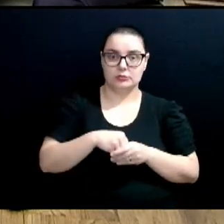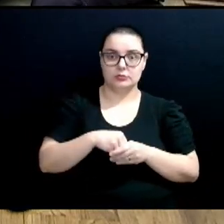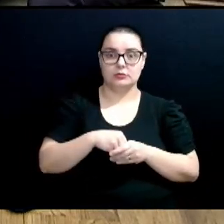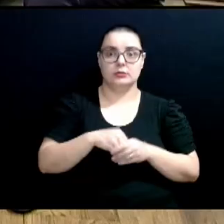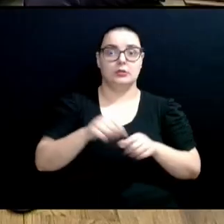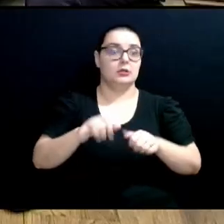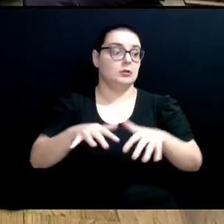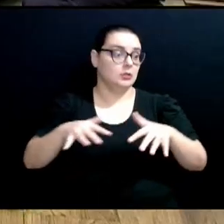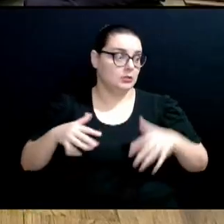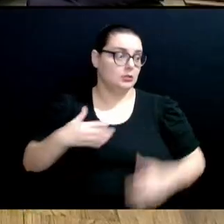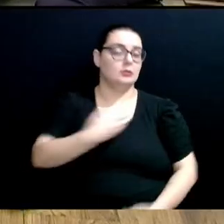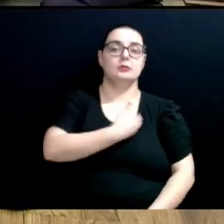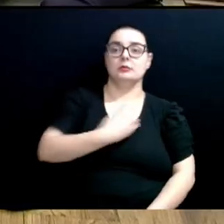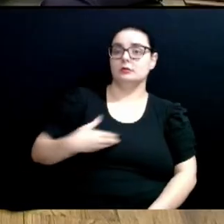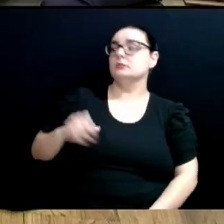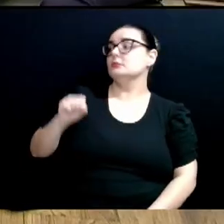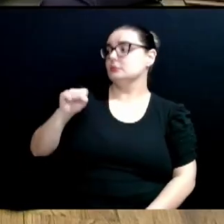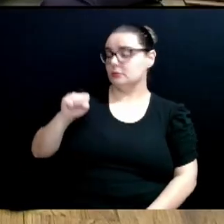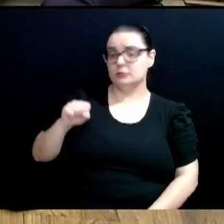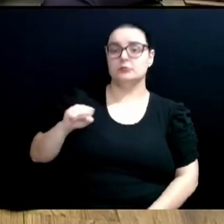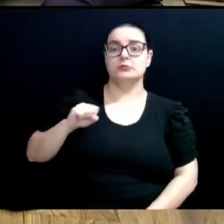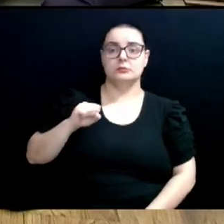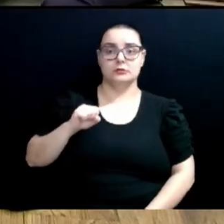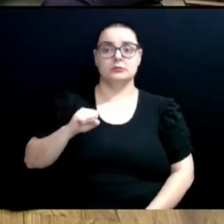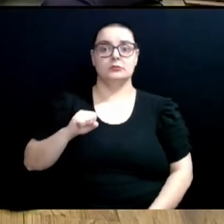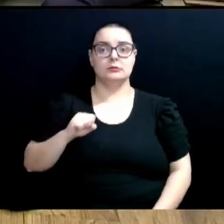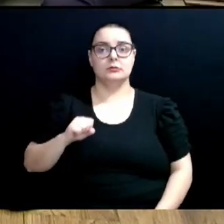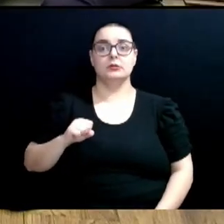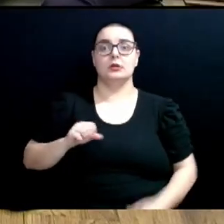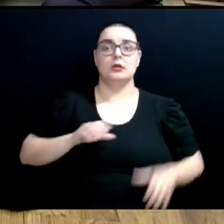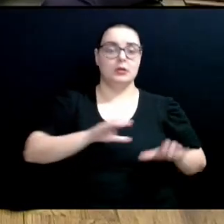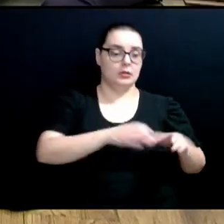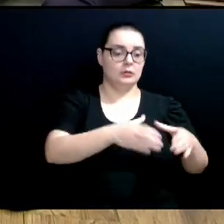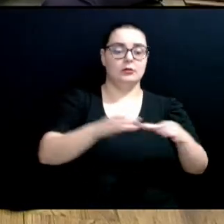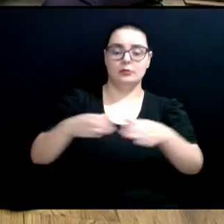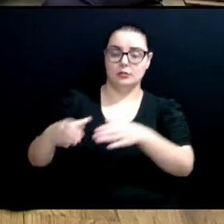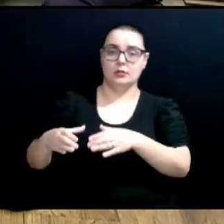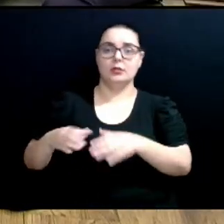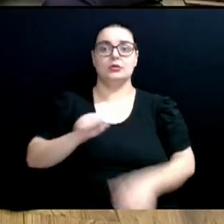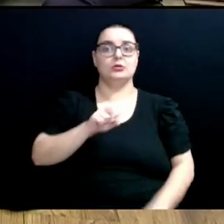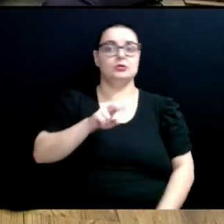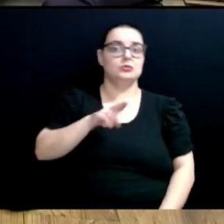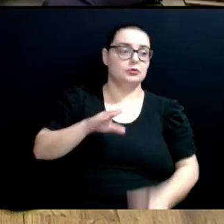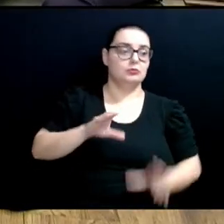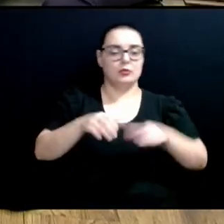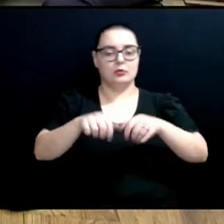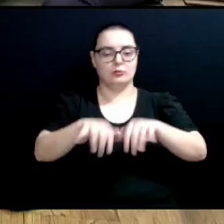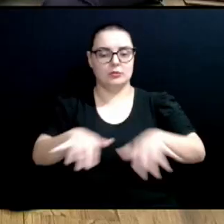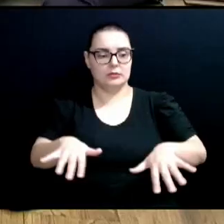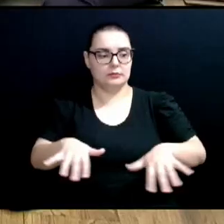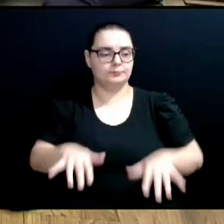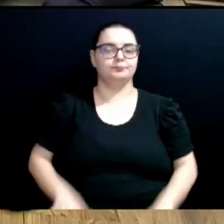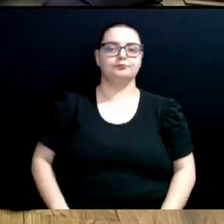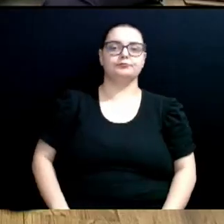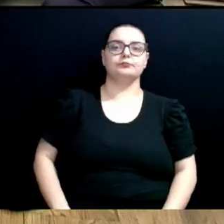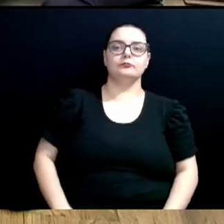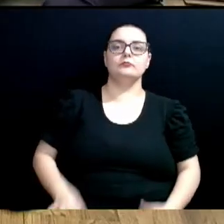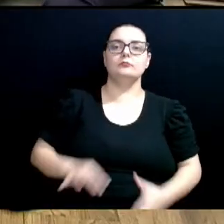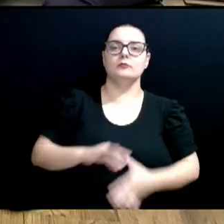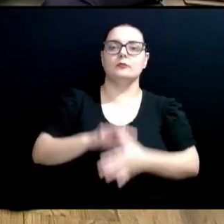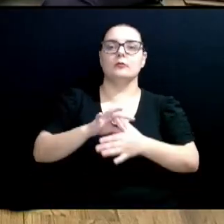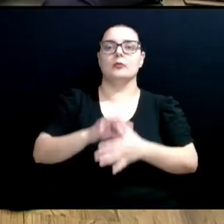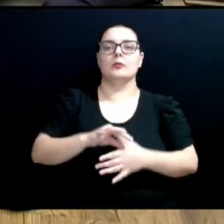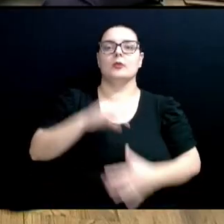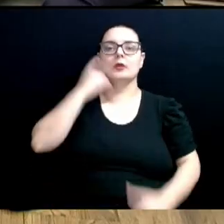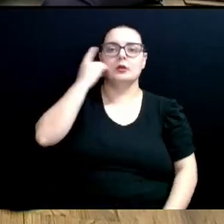públicas, né? As comissões e subcomissões. Ela foi liderada pelo deputado Ulisses Guimarães, ela